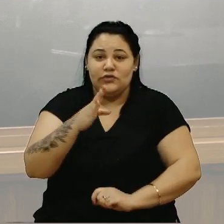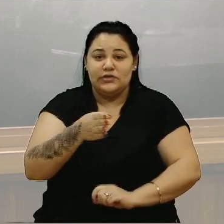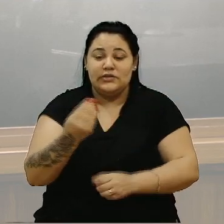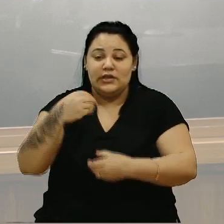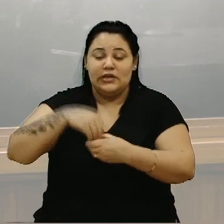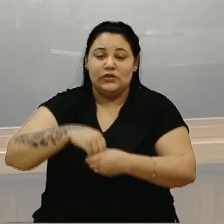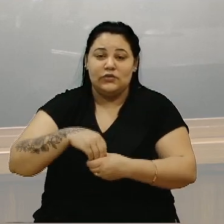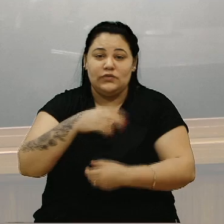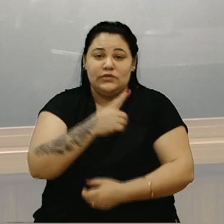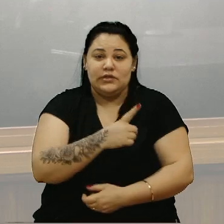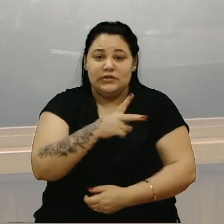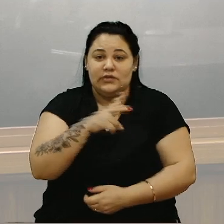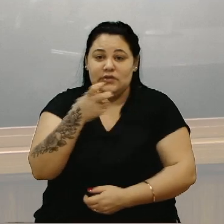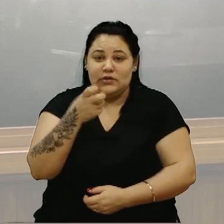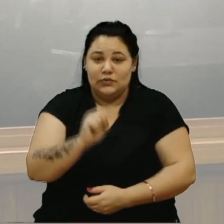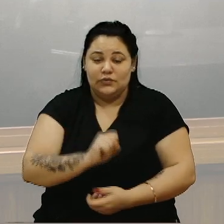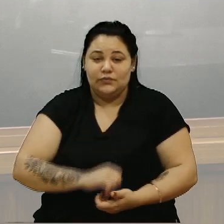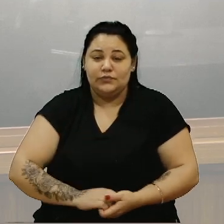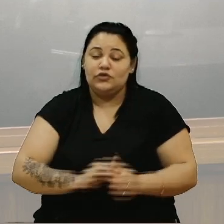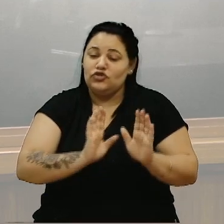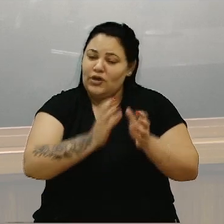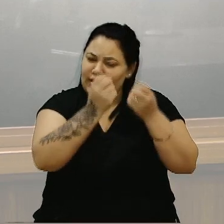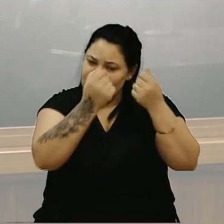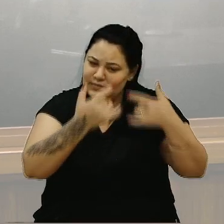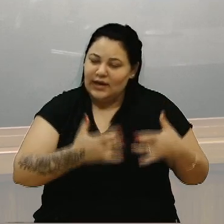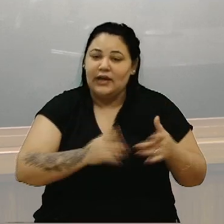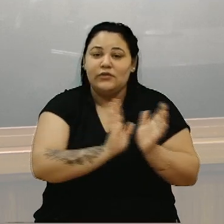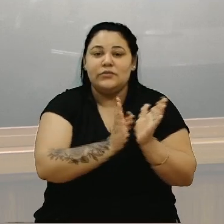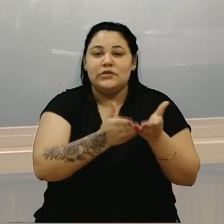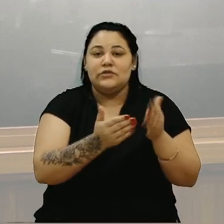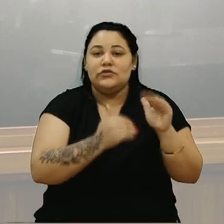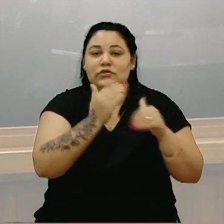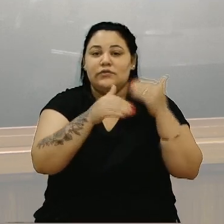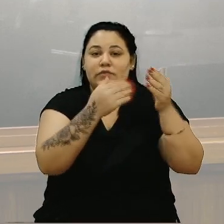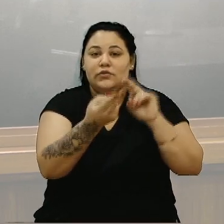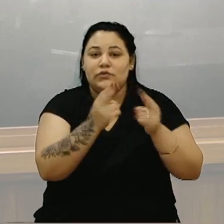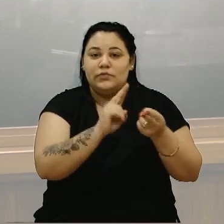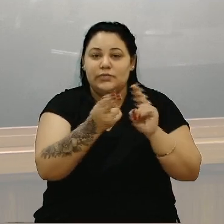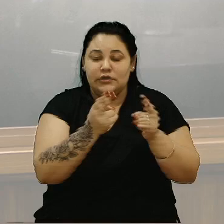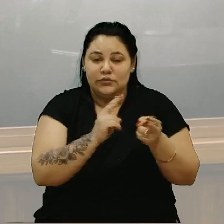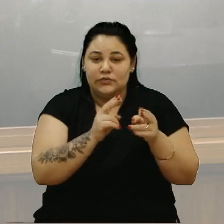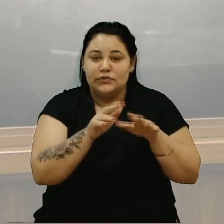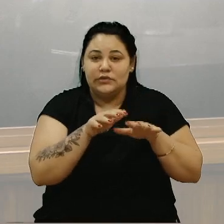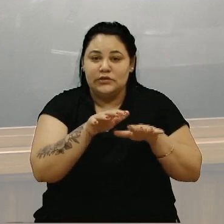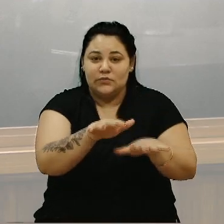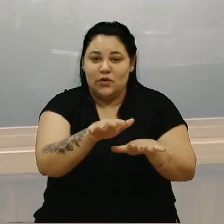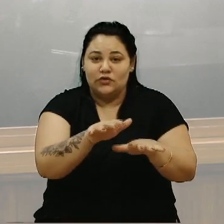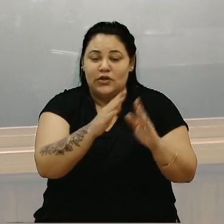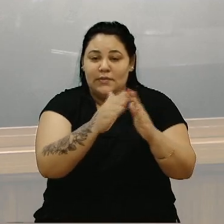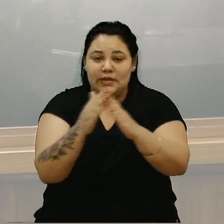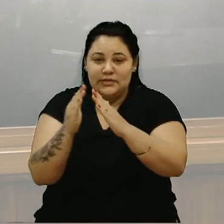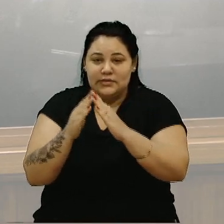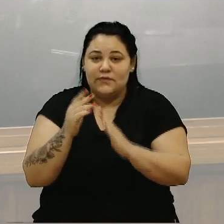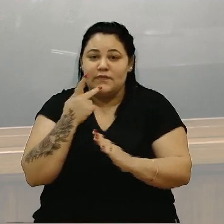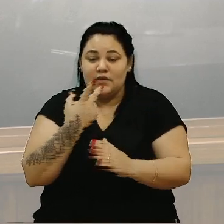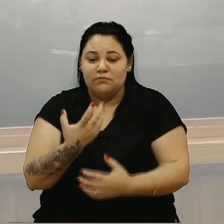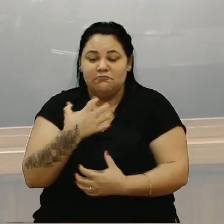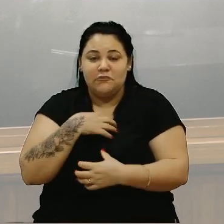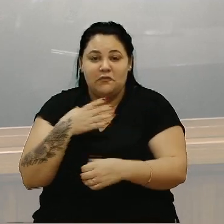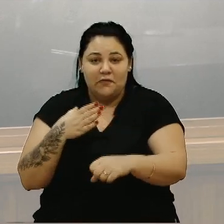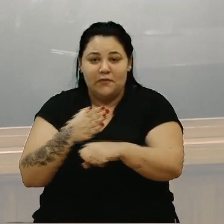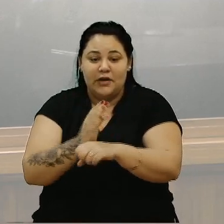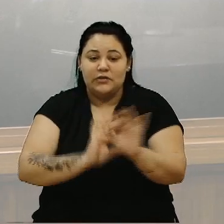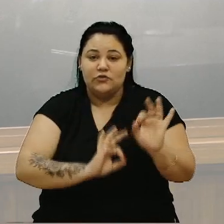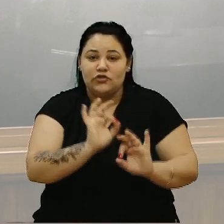processo 158. Ante o exposto, a Comissão de Desenvolvimento Urbano, Transporte e Habitação manifesta-se de forma favorável ao projeto